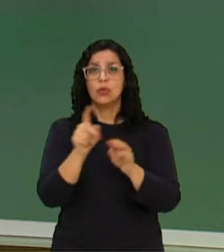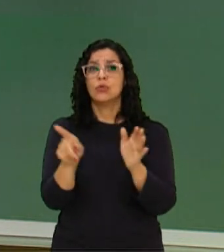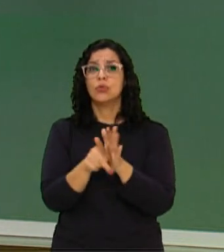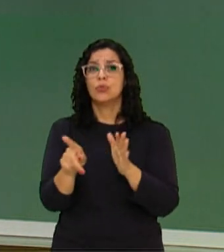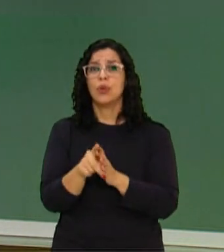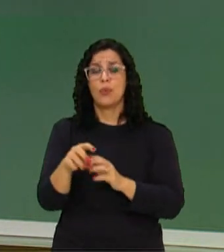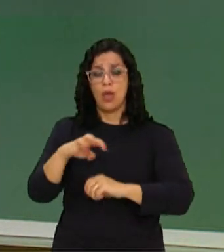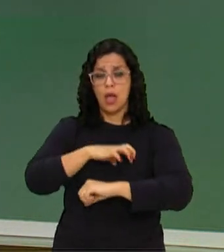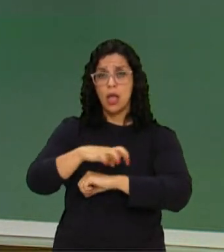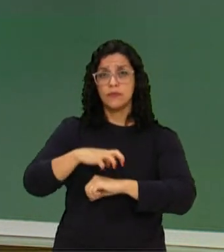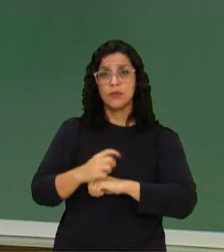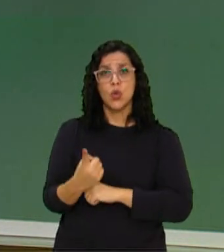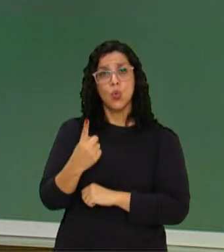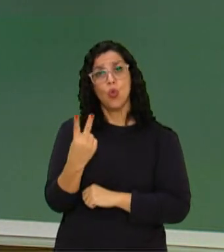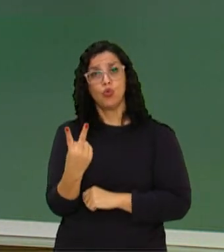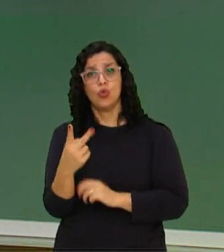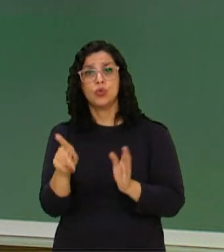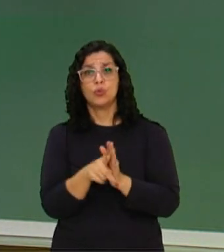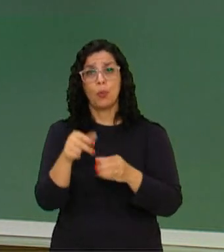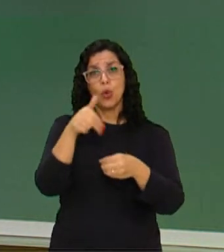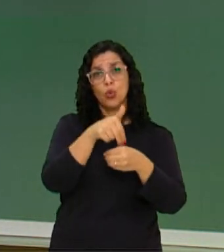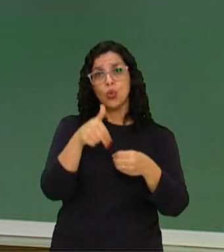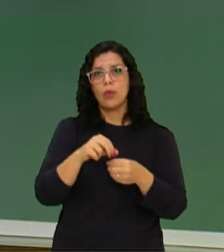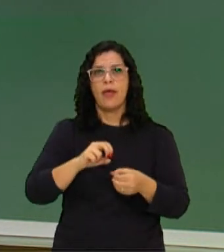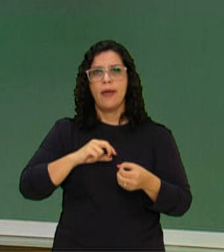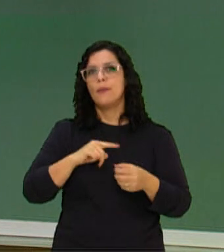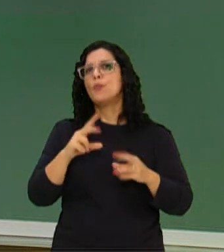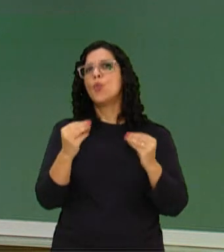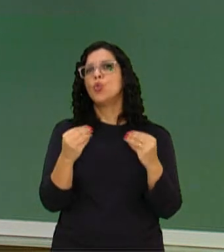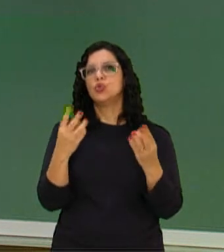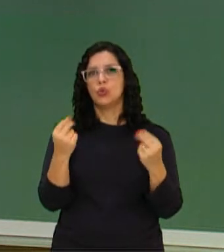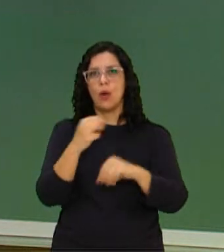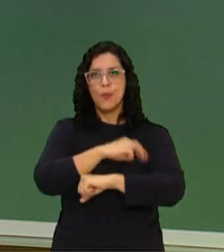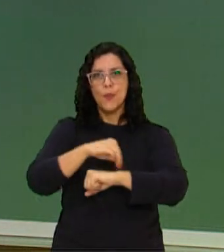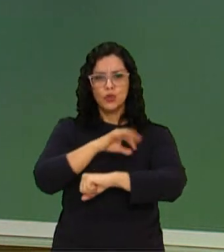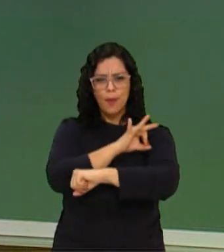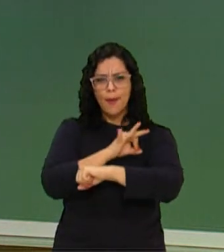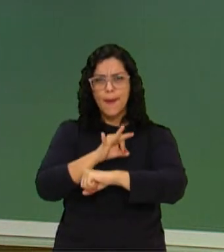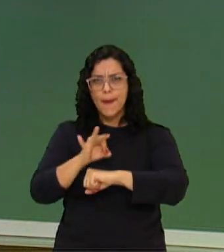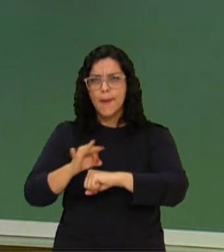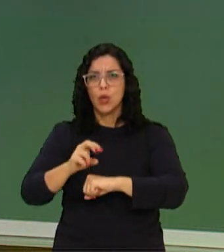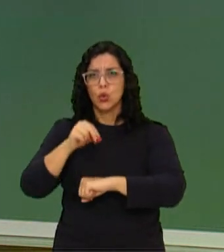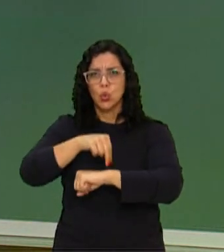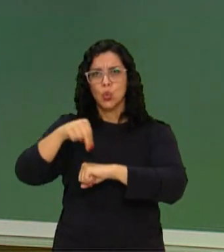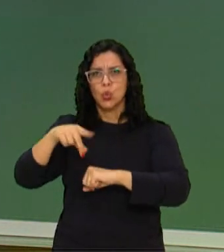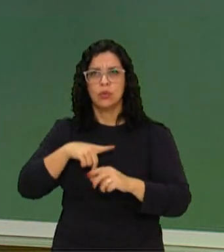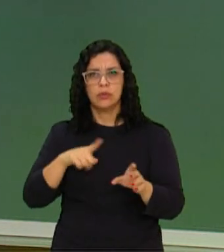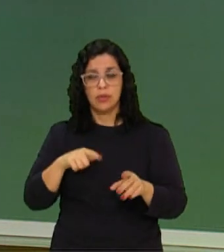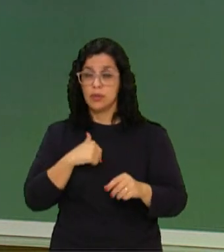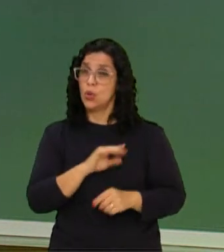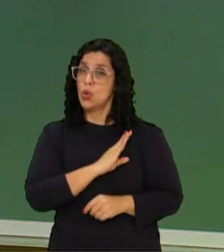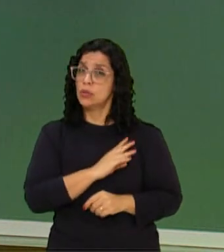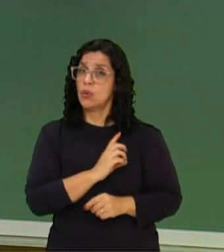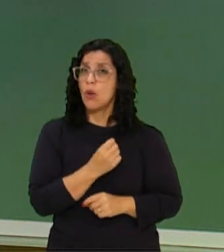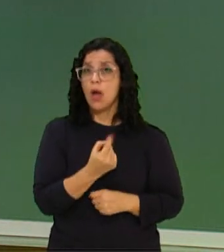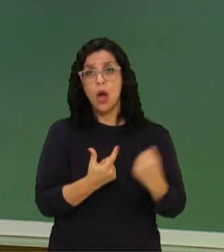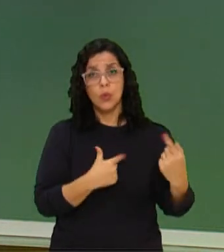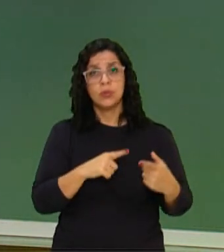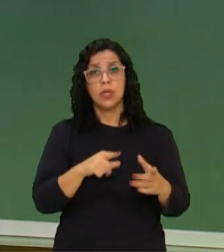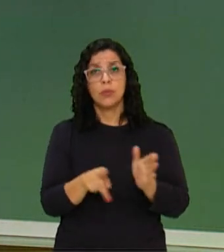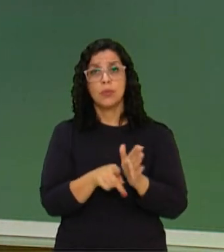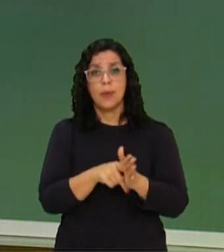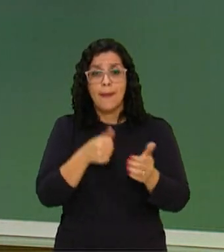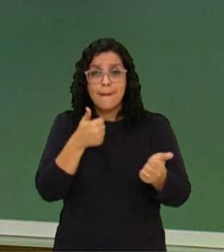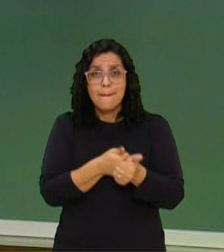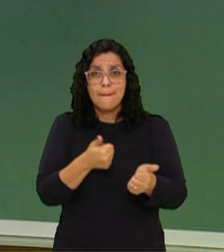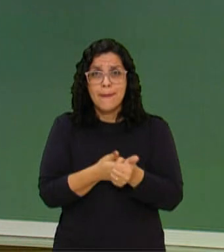músculo apresentam um ou dois núcleos apenas, e não vários núcleos como o esquelético, que estão na posição mais central ou